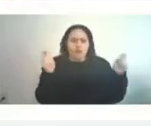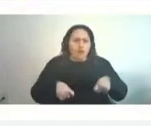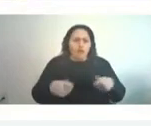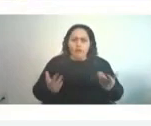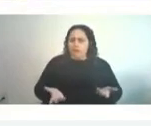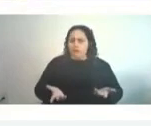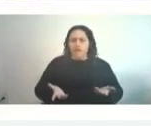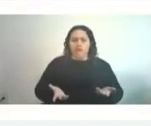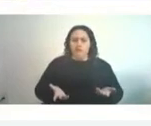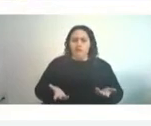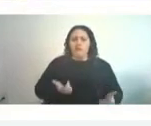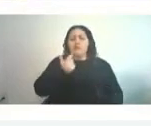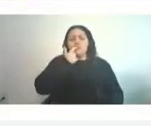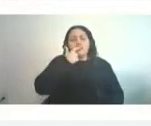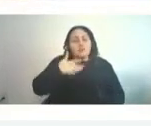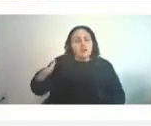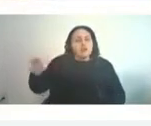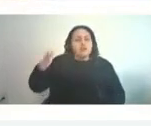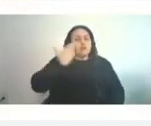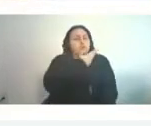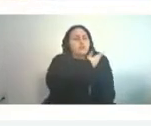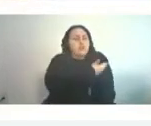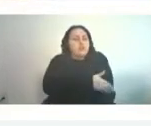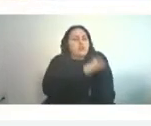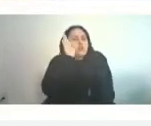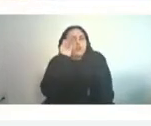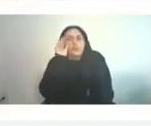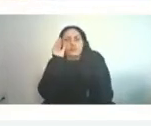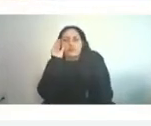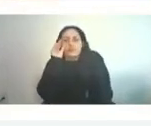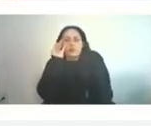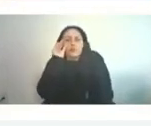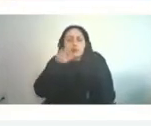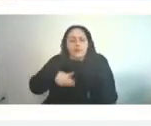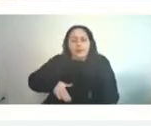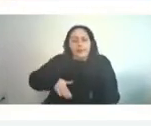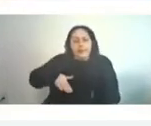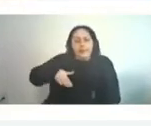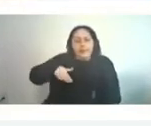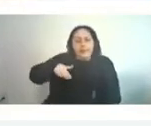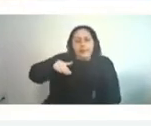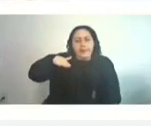ela é muito mais observadora, né, que depois a escola vai